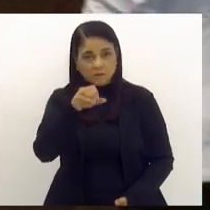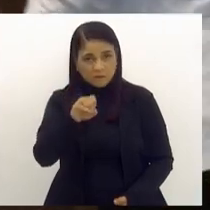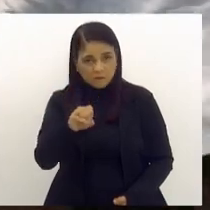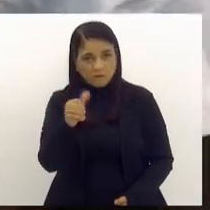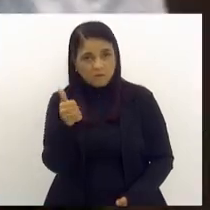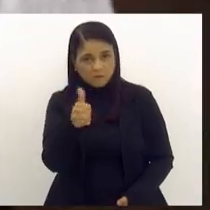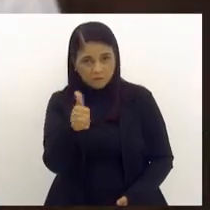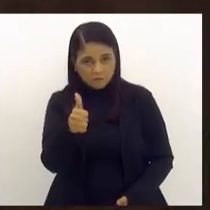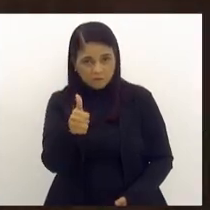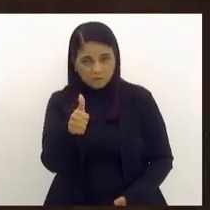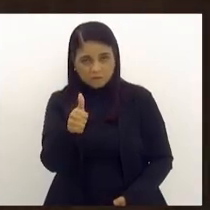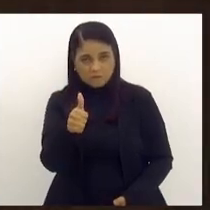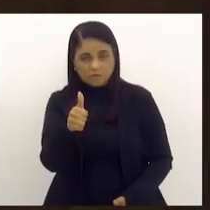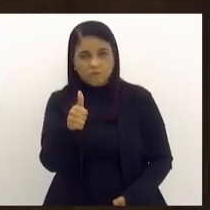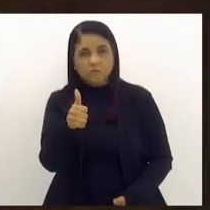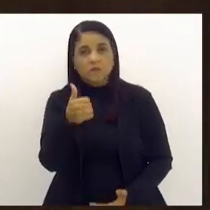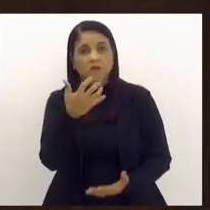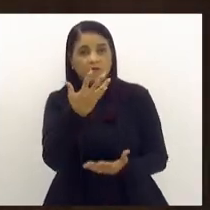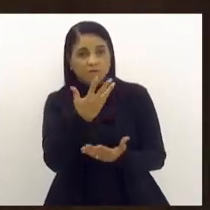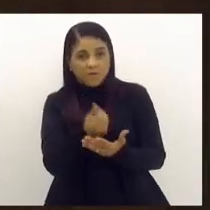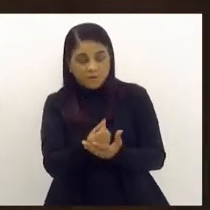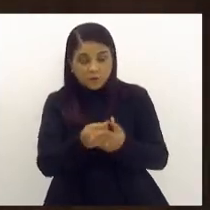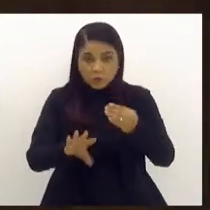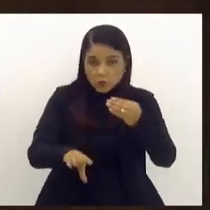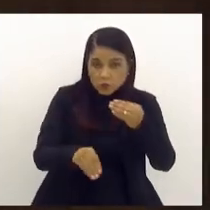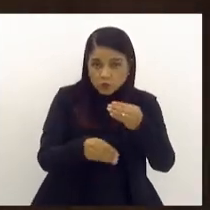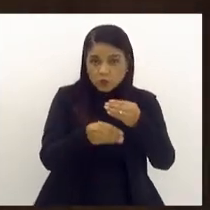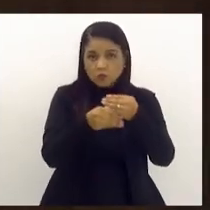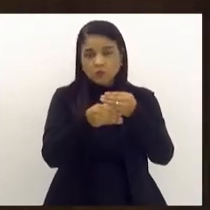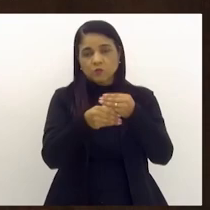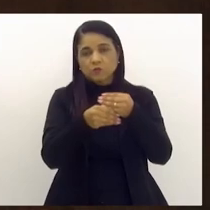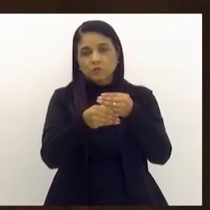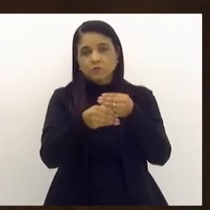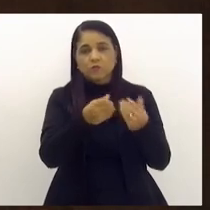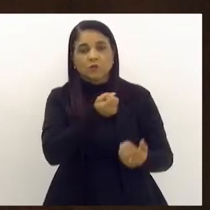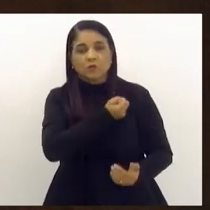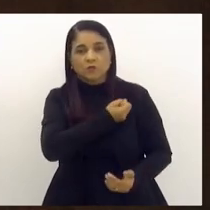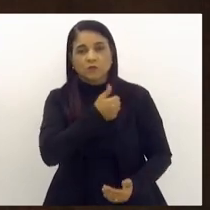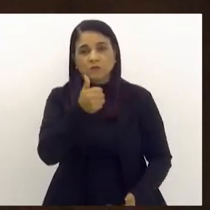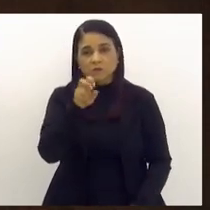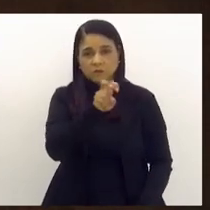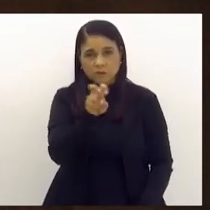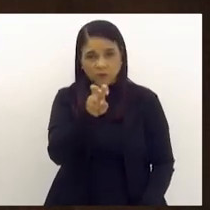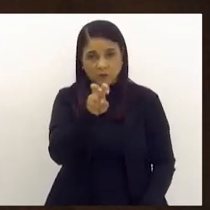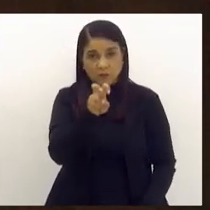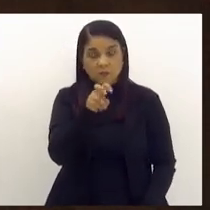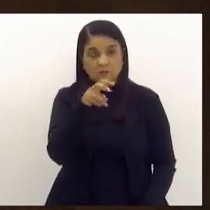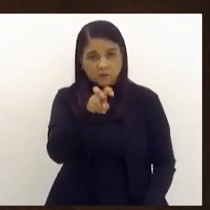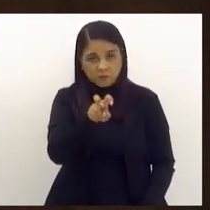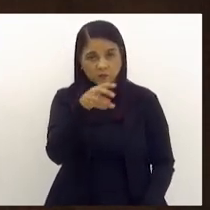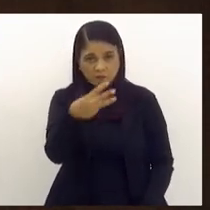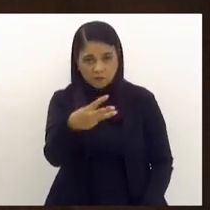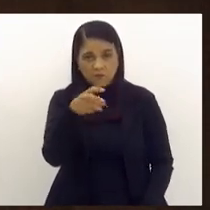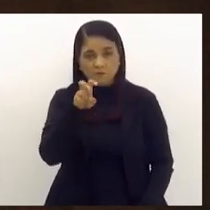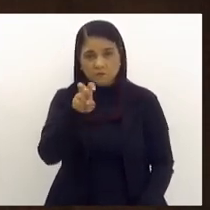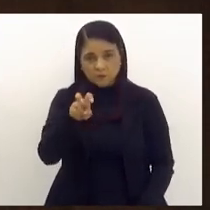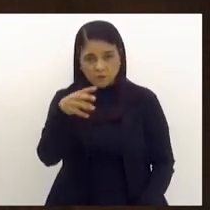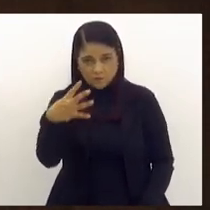11, favorável com subemenda às emendas números 53 e 84,